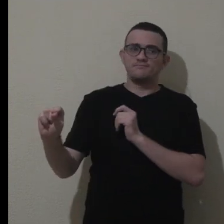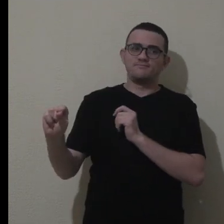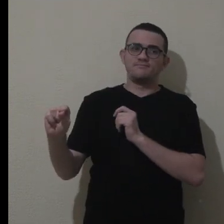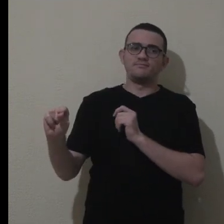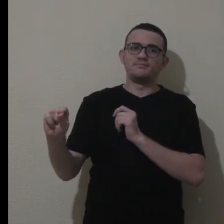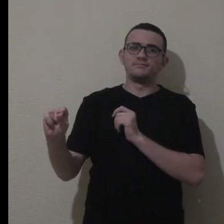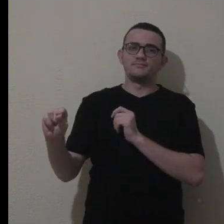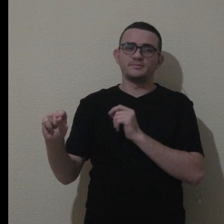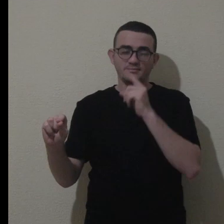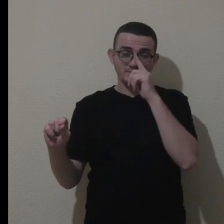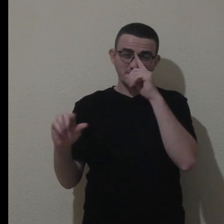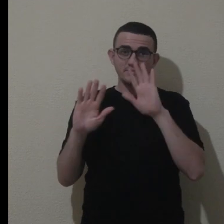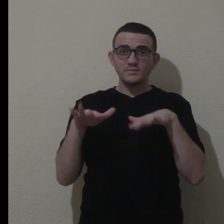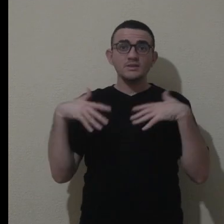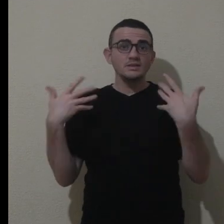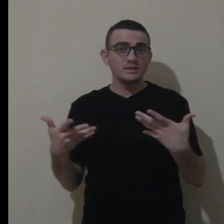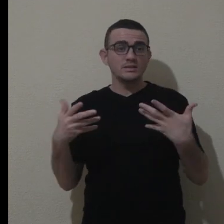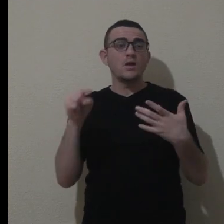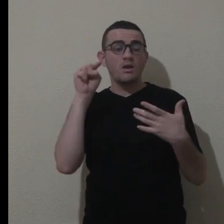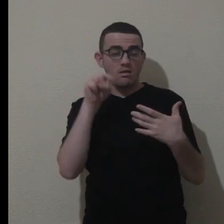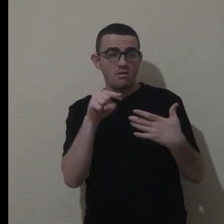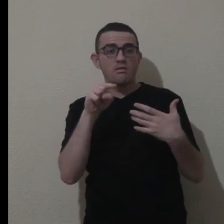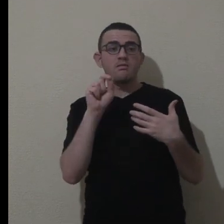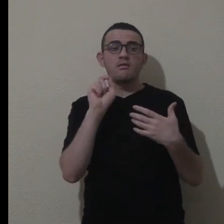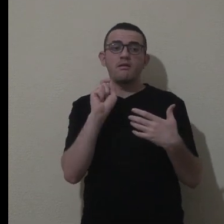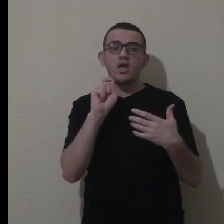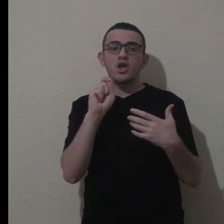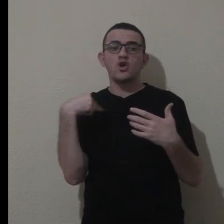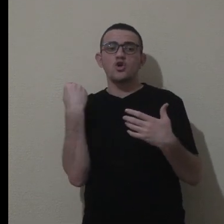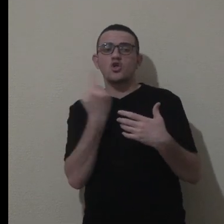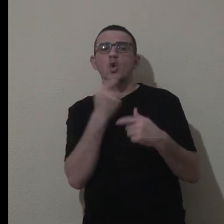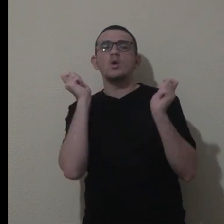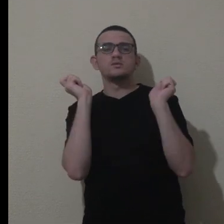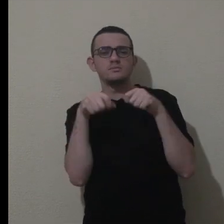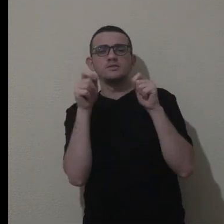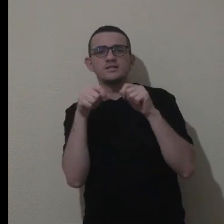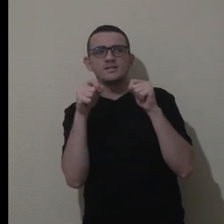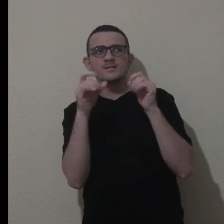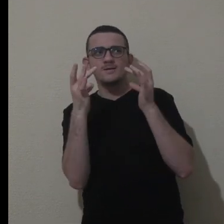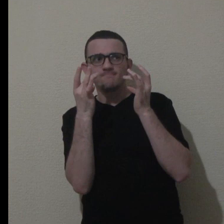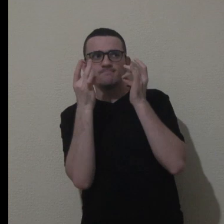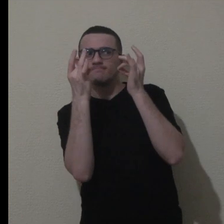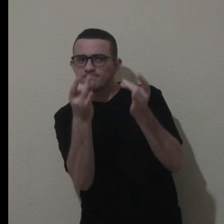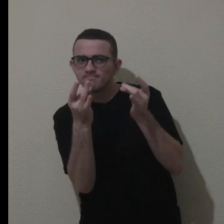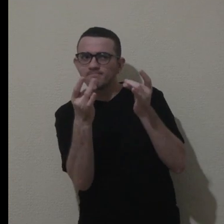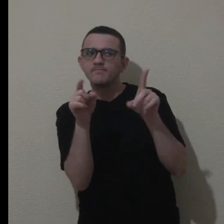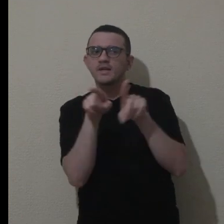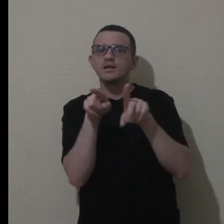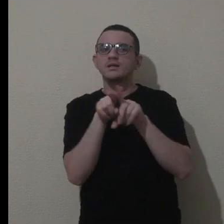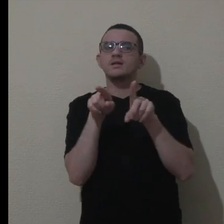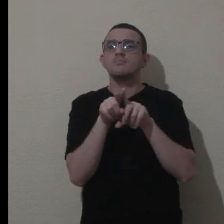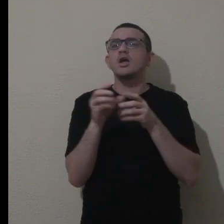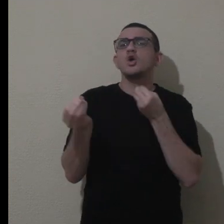mais rápida, né? Então, esse é um ponto que a gente tem que ficar muito antenado e,